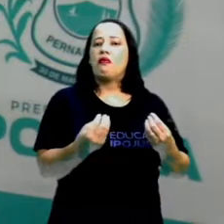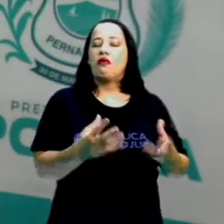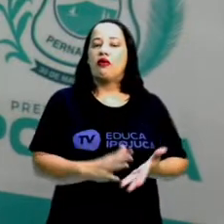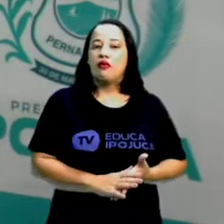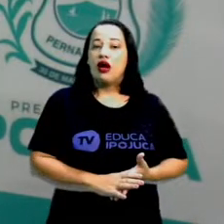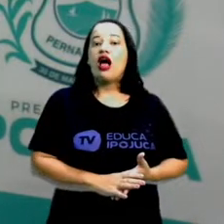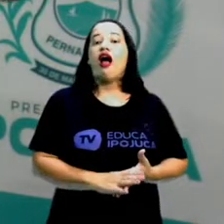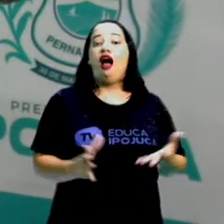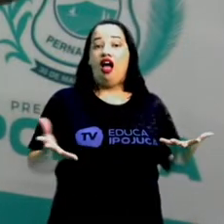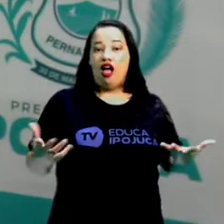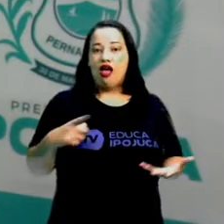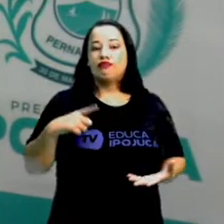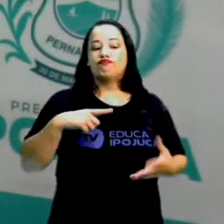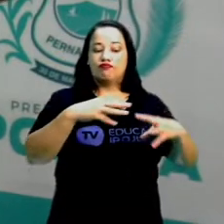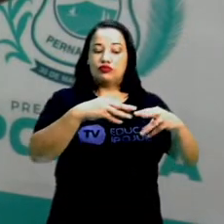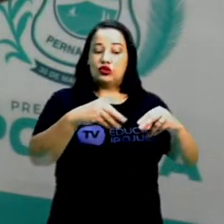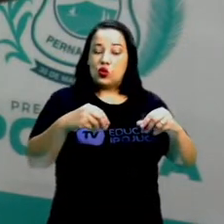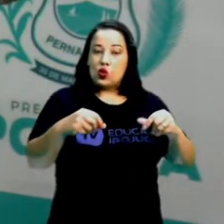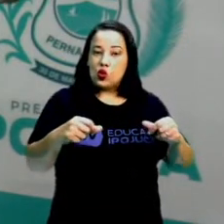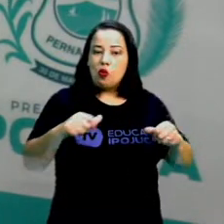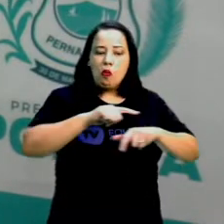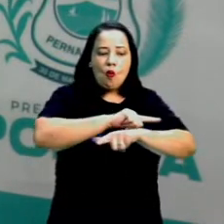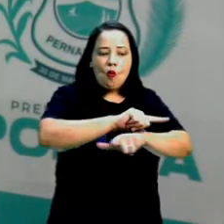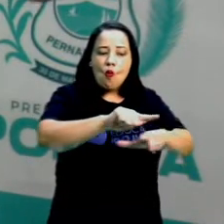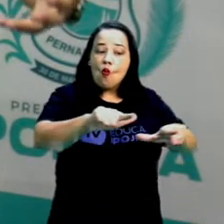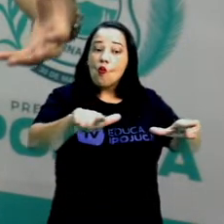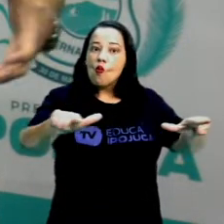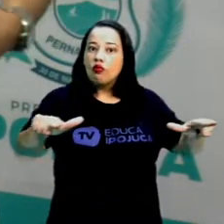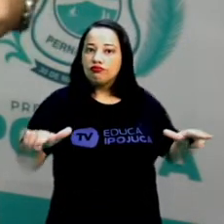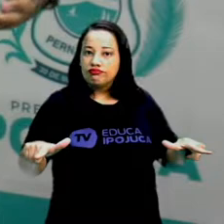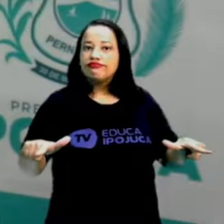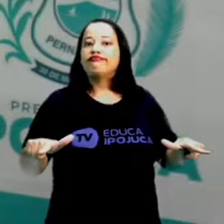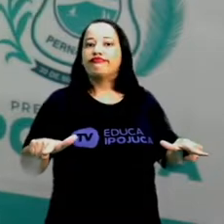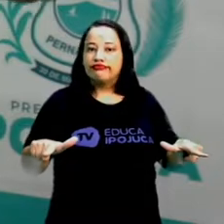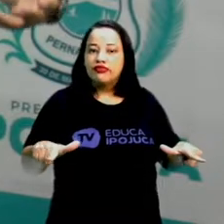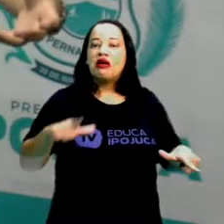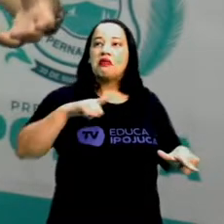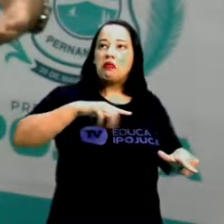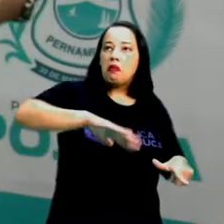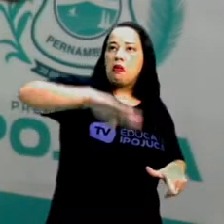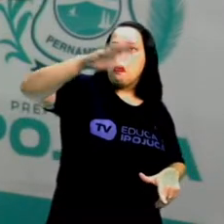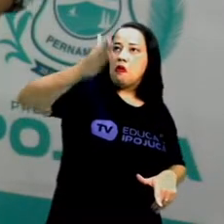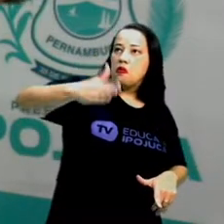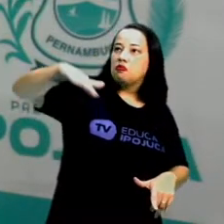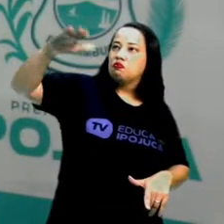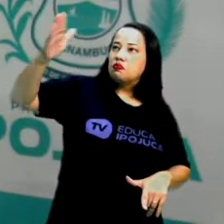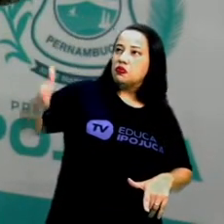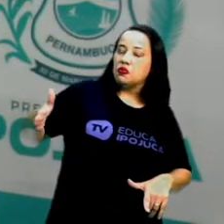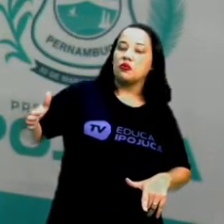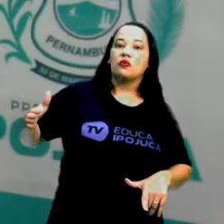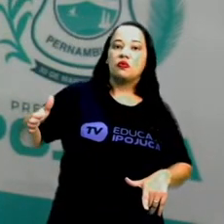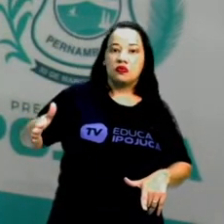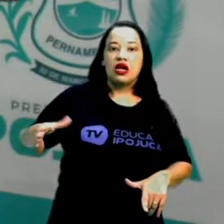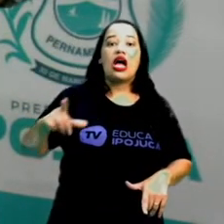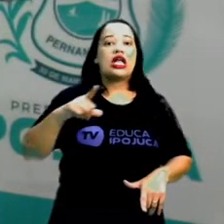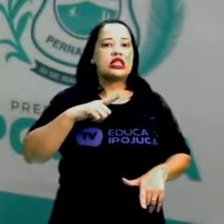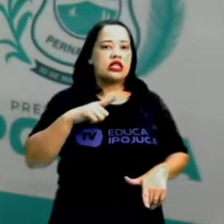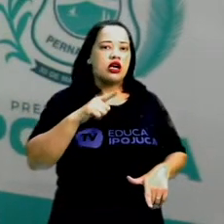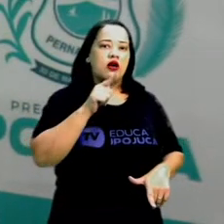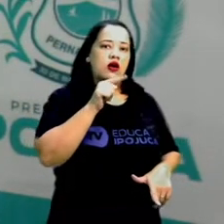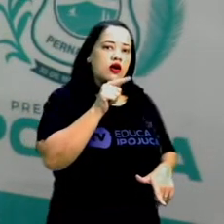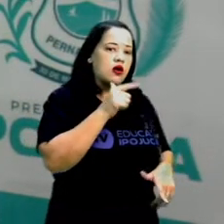paisagem desértica, certo? Uma região marcada por desertos, por montanhas. Então, você ter